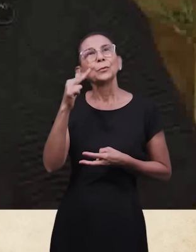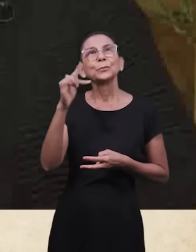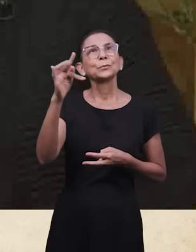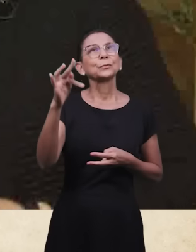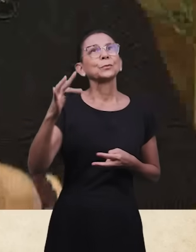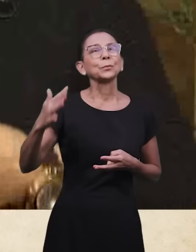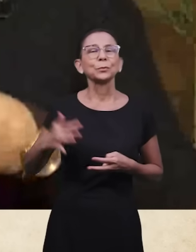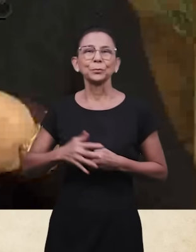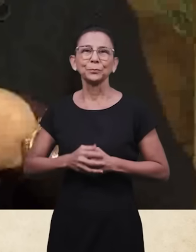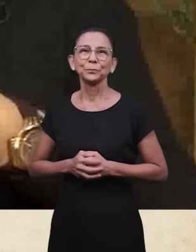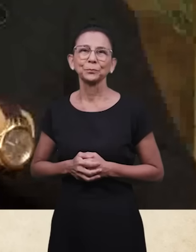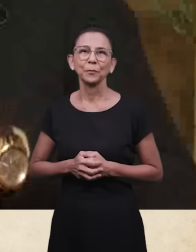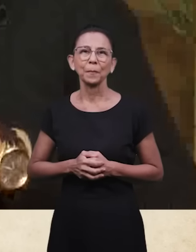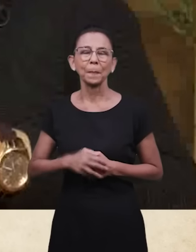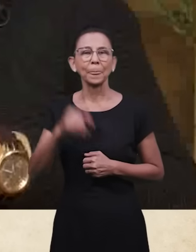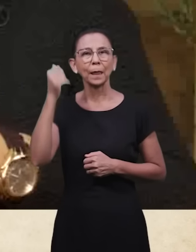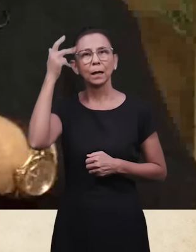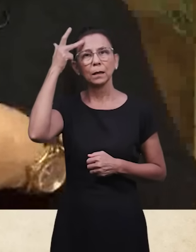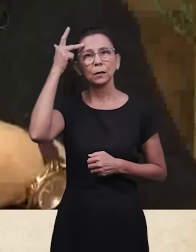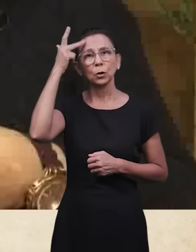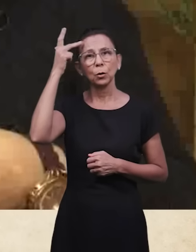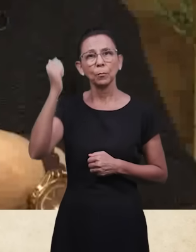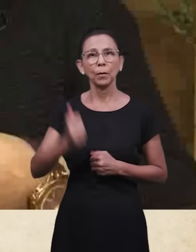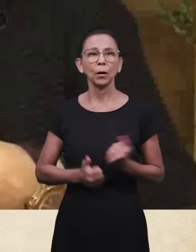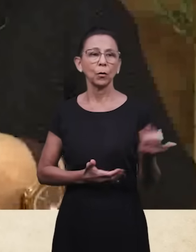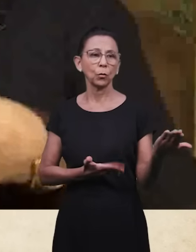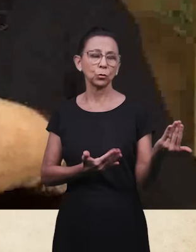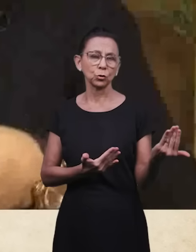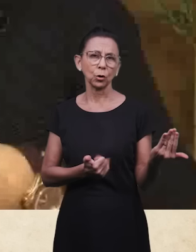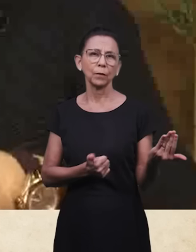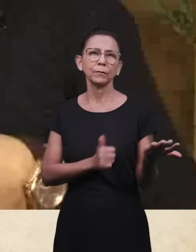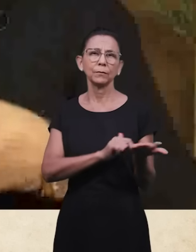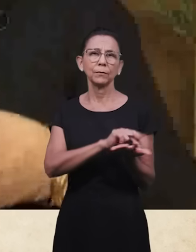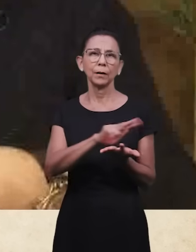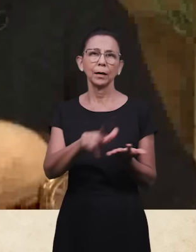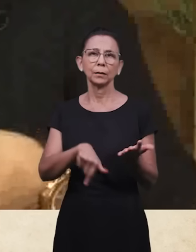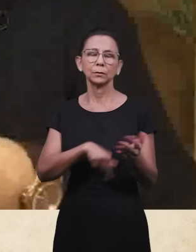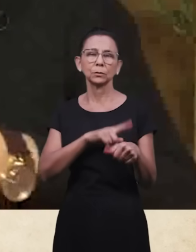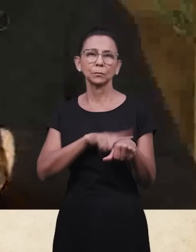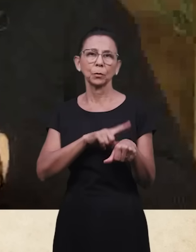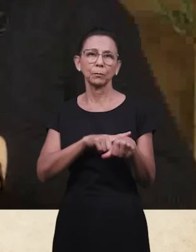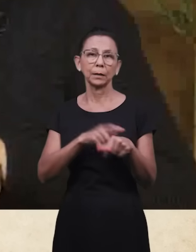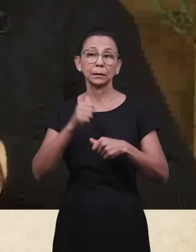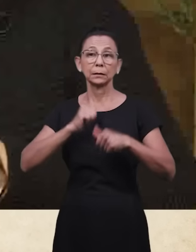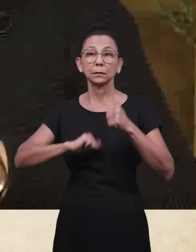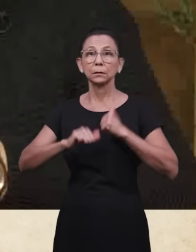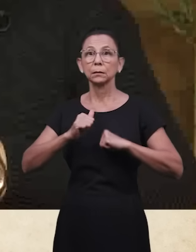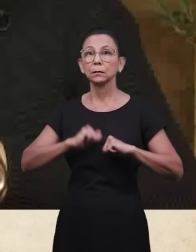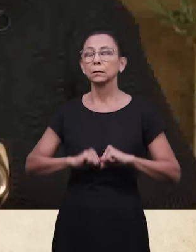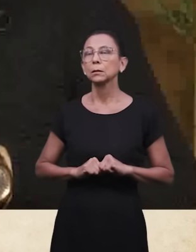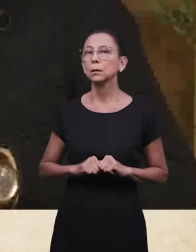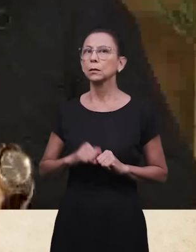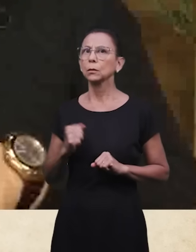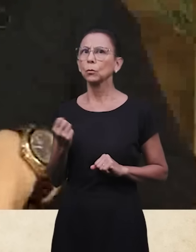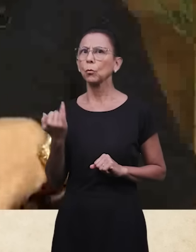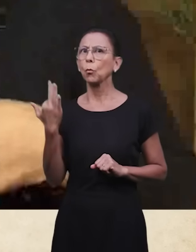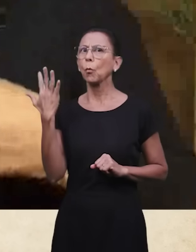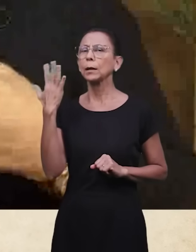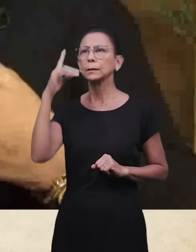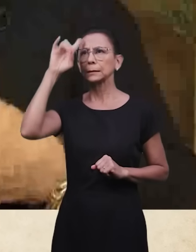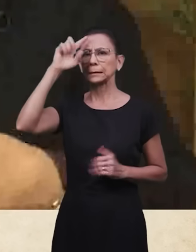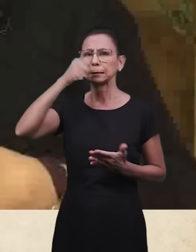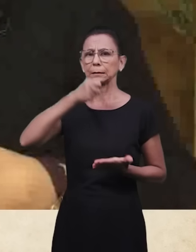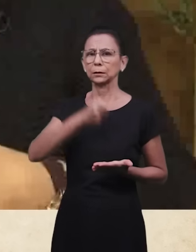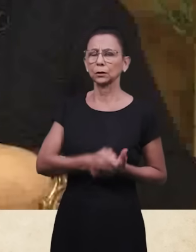expectativas. Então, é muito natural que o jovem passe por vários momentos de ansiedade. Olha o número